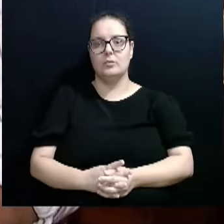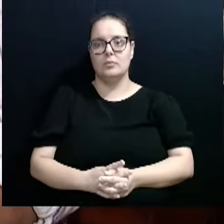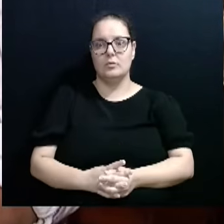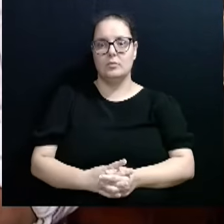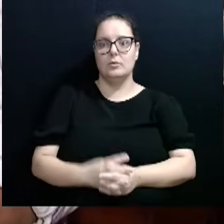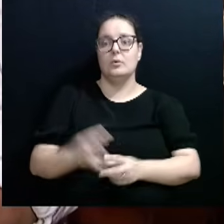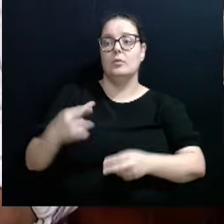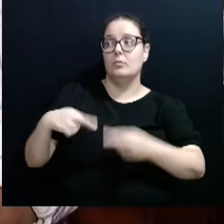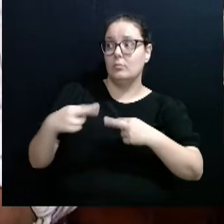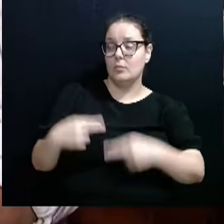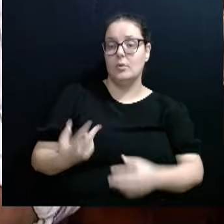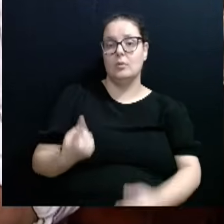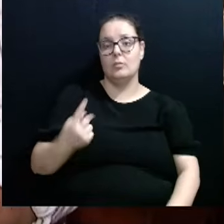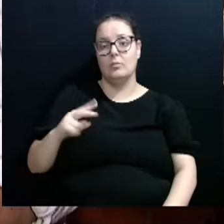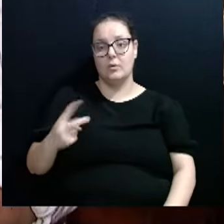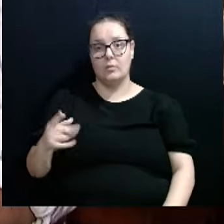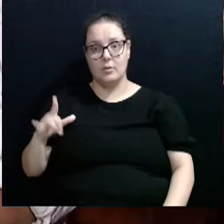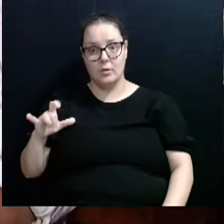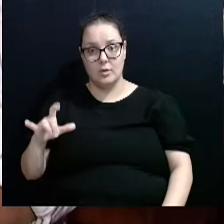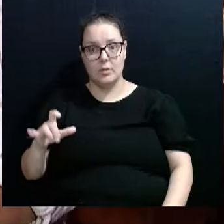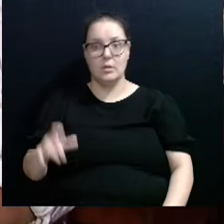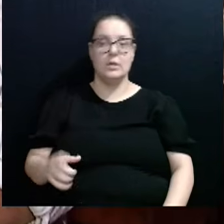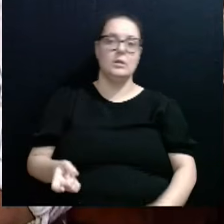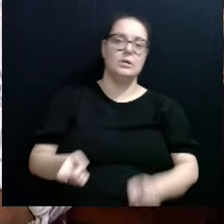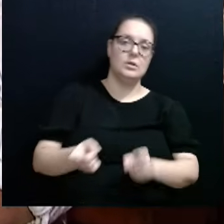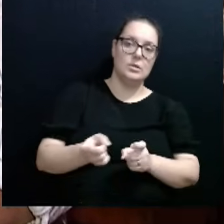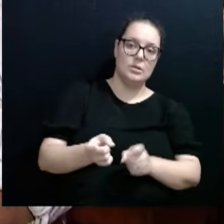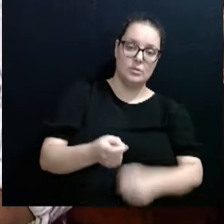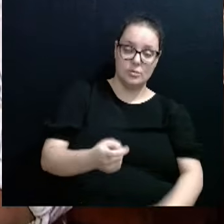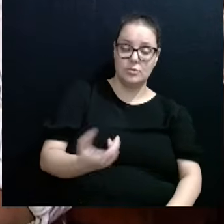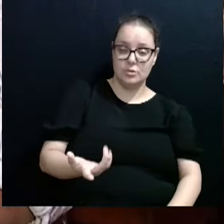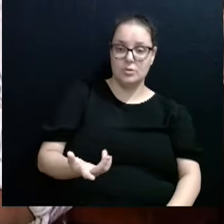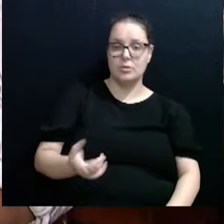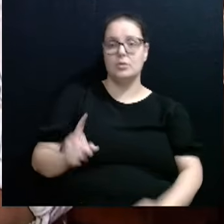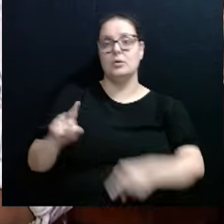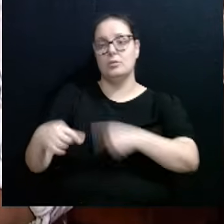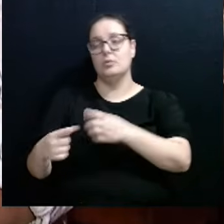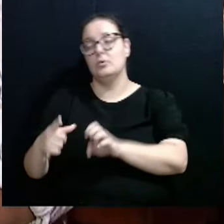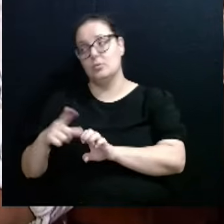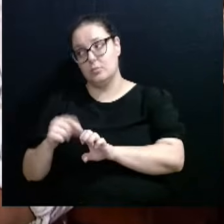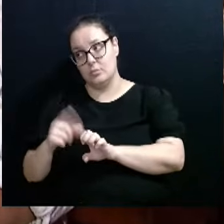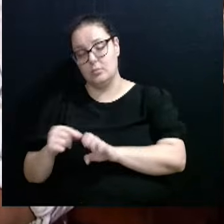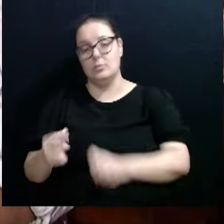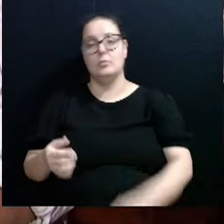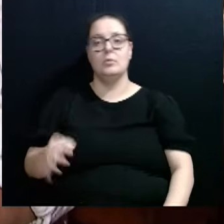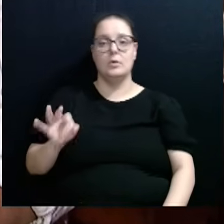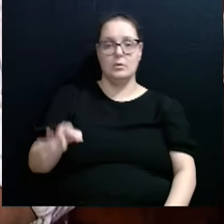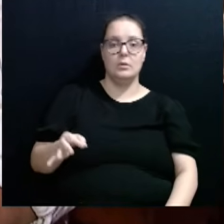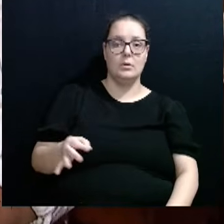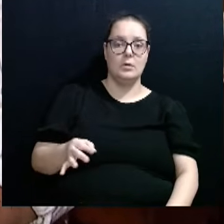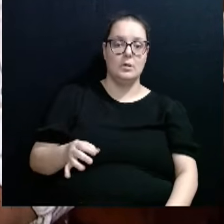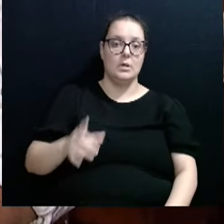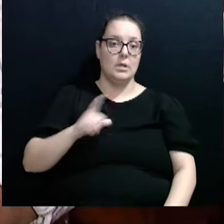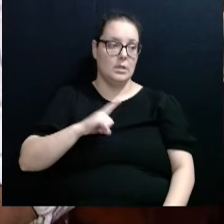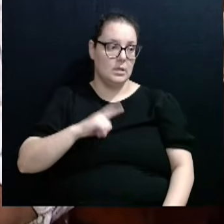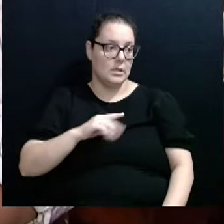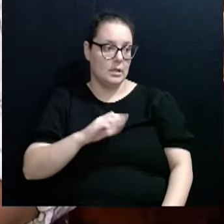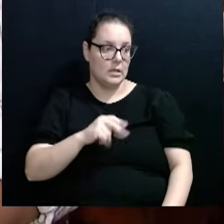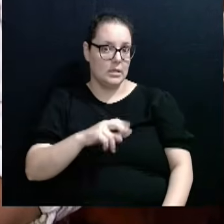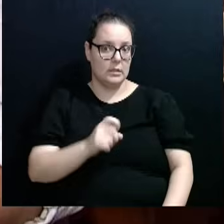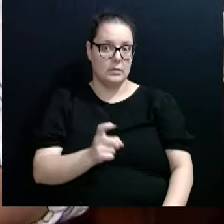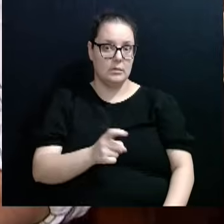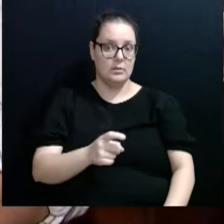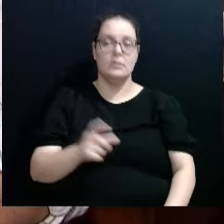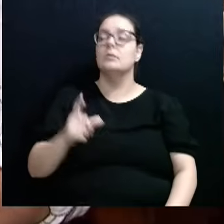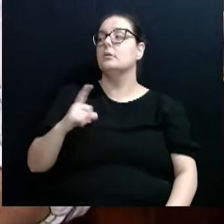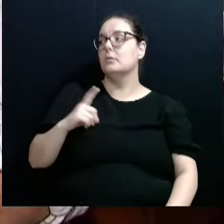do Instagram e TikTok, e uma vez de empreendedor para empreender mesmo. Tem né? canal no TikTok também? Tem, mas ele